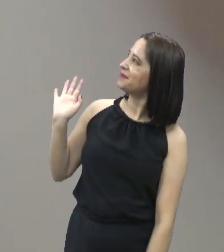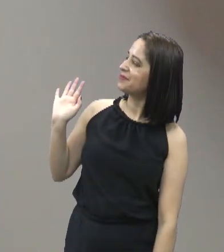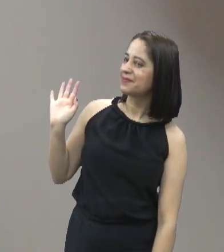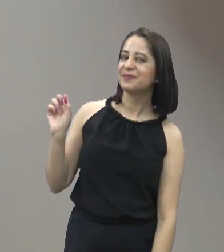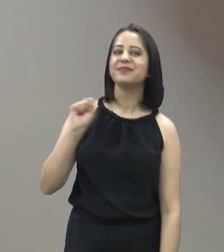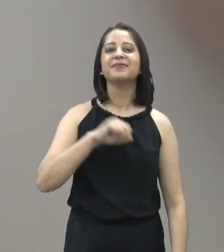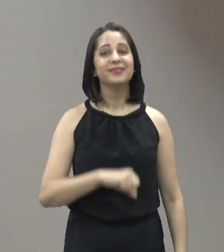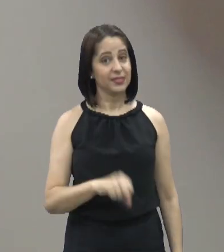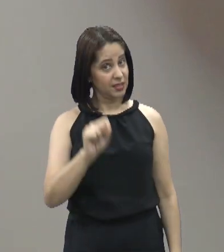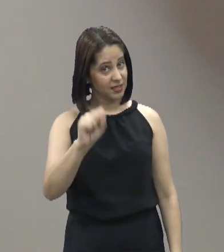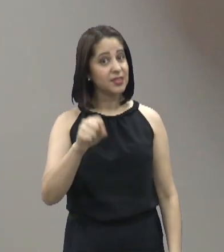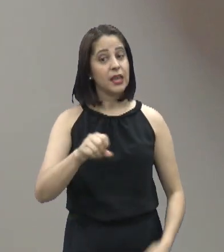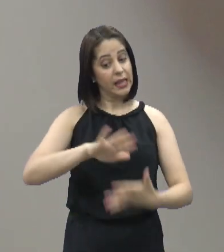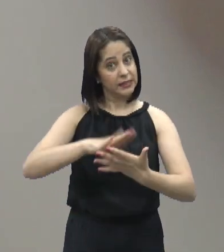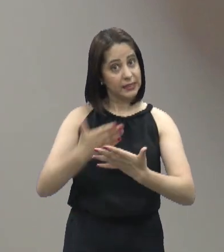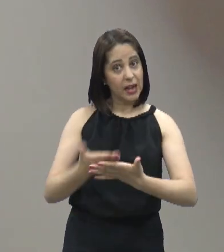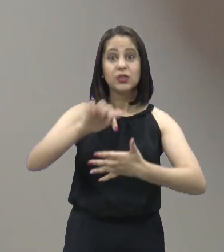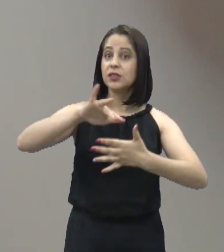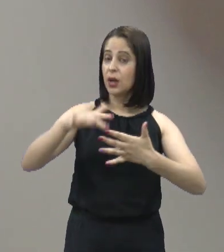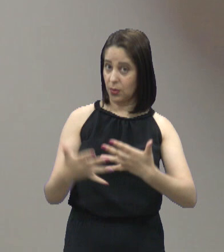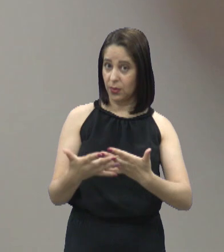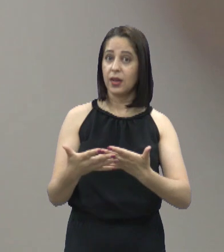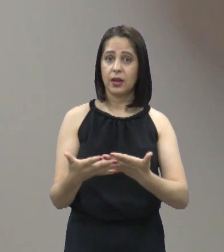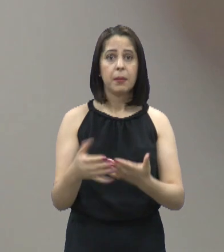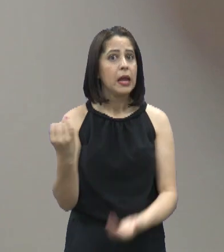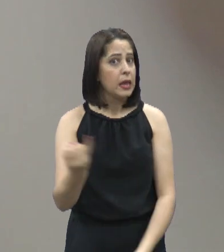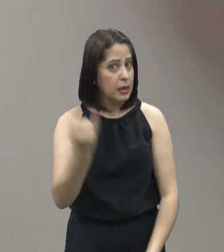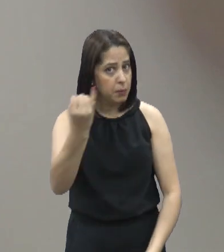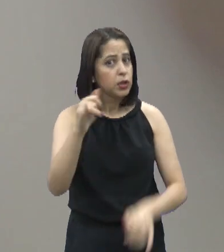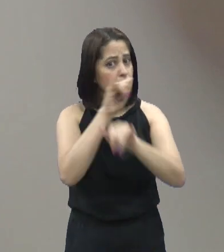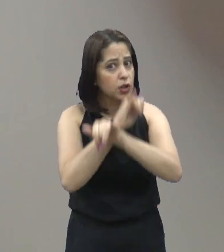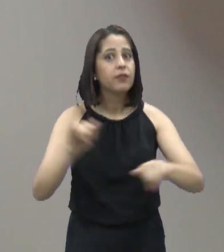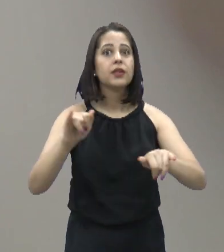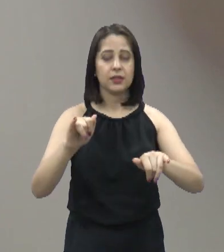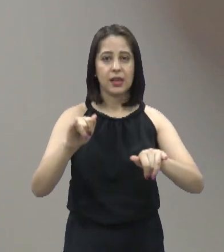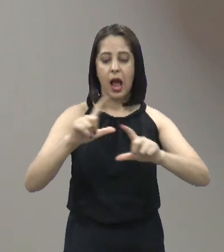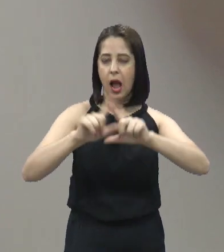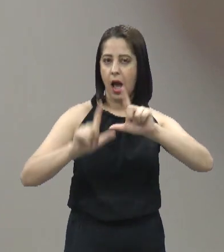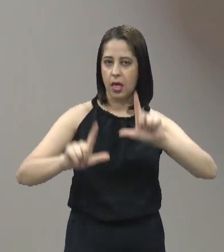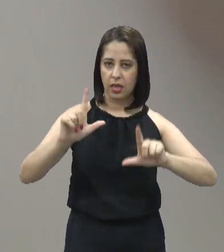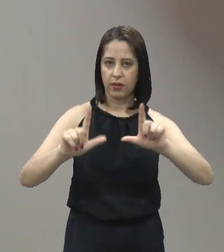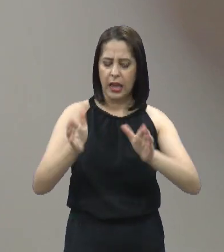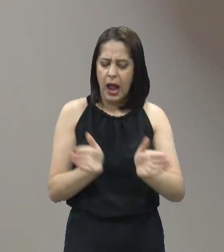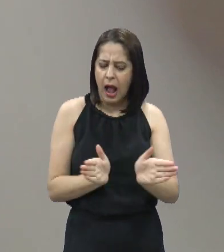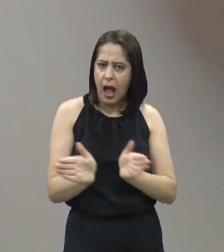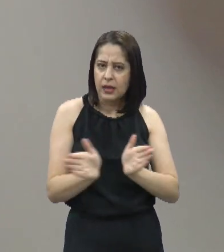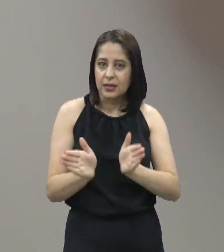ladinho, a Ana com a tradução em Libras. E é importante também de falar que a TV Câmara conta com